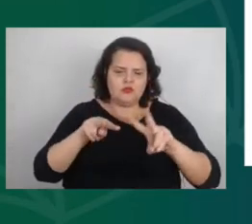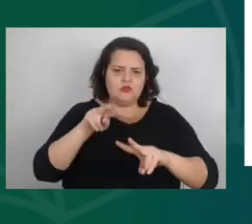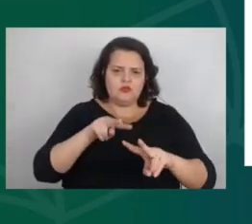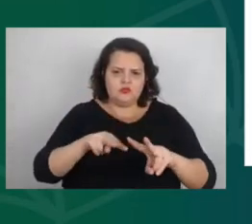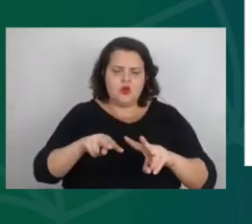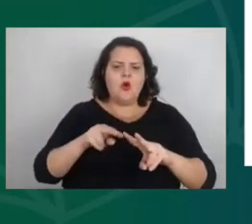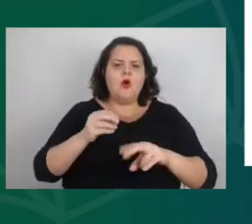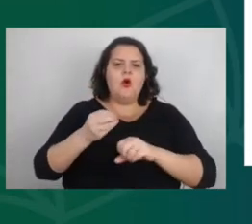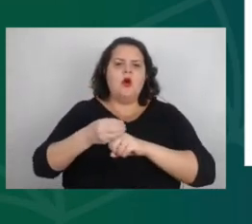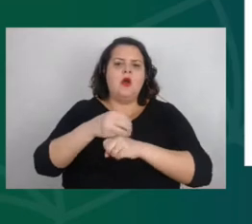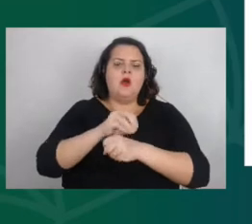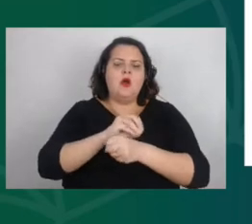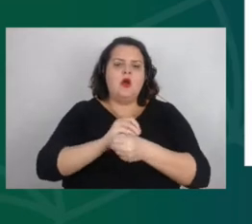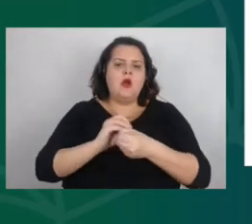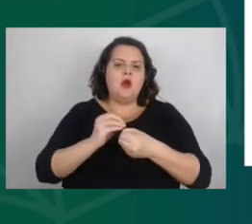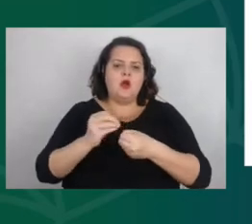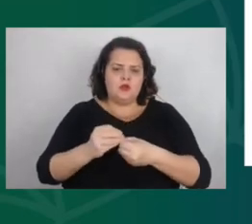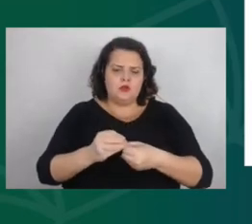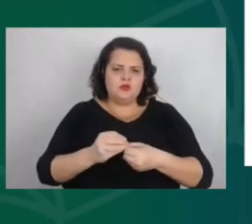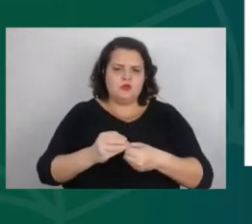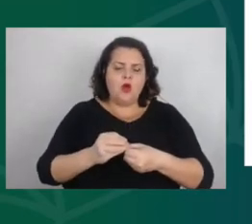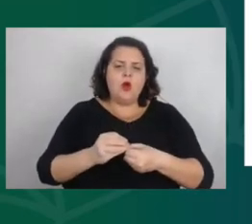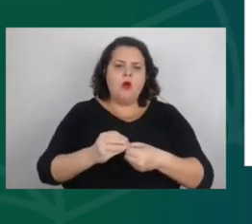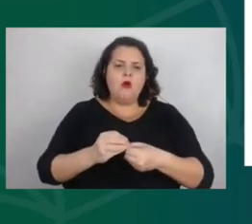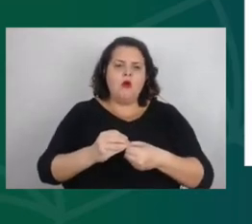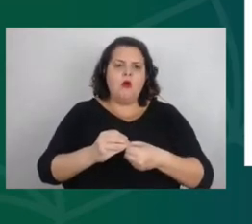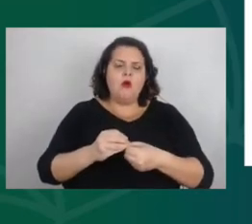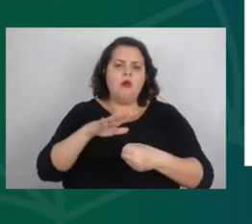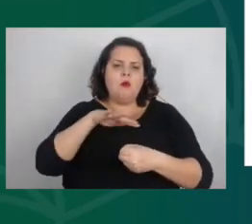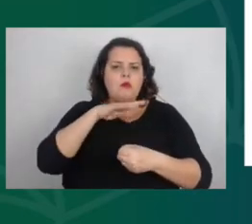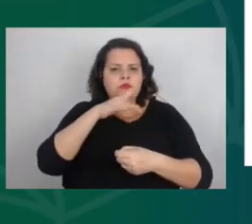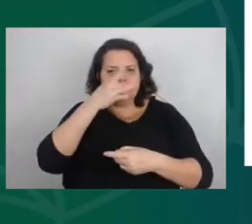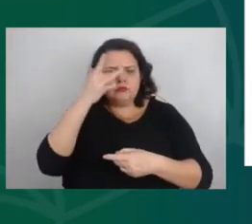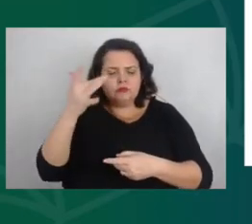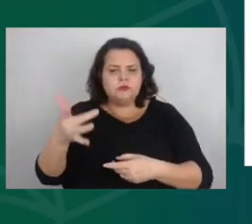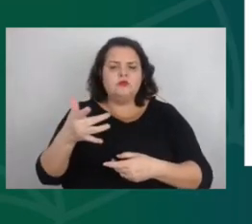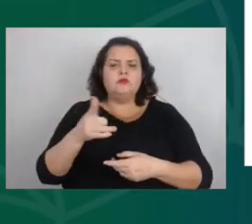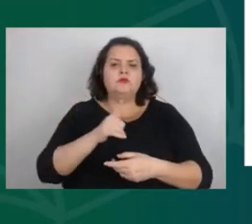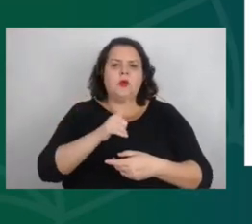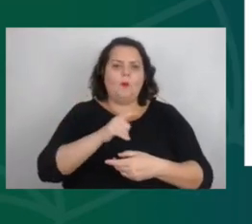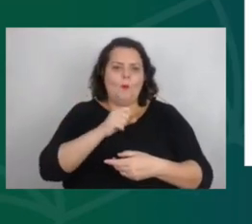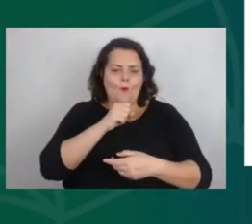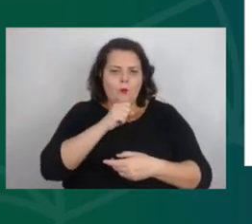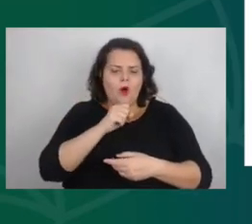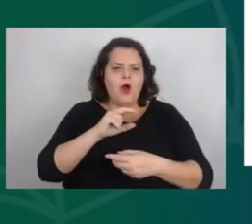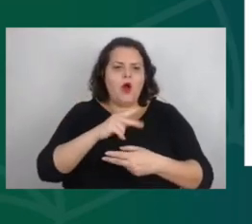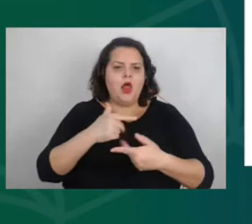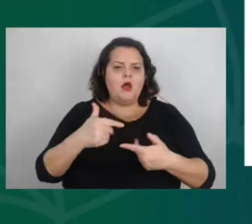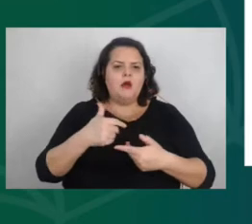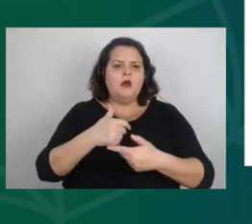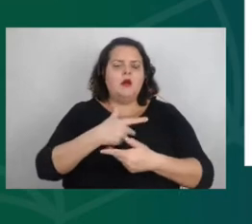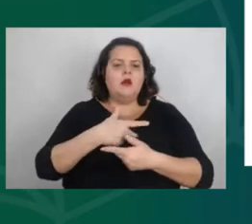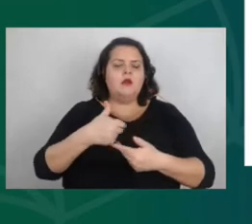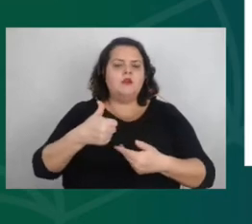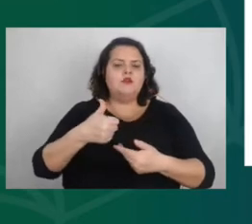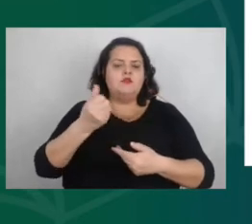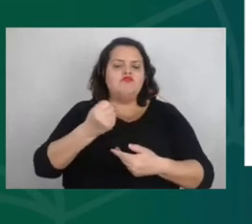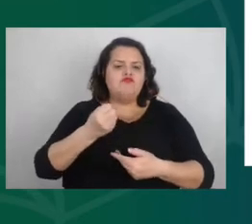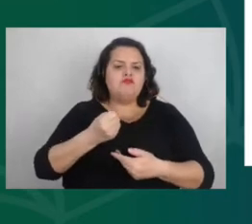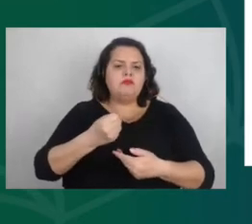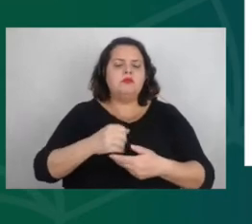aí que nós optamos por fazer esse estudo. Comunidade convidada